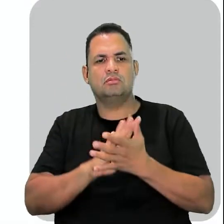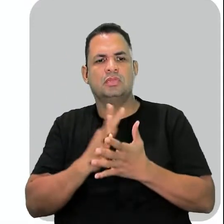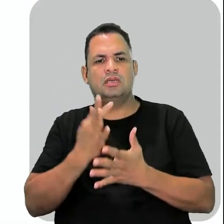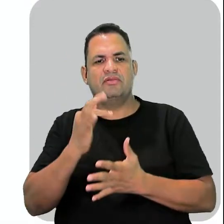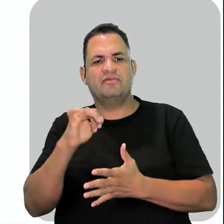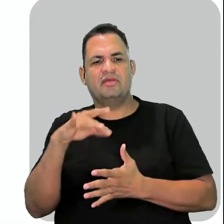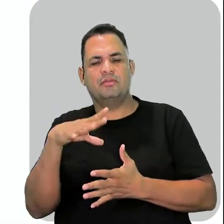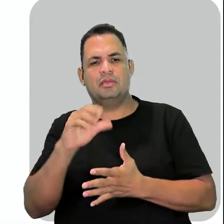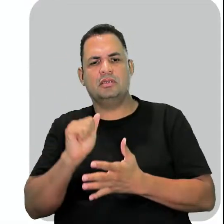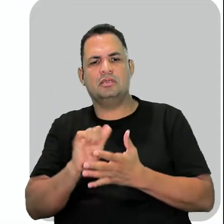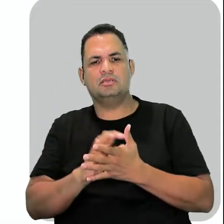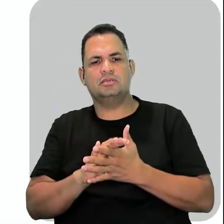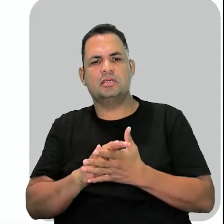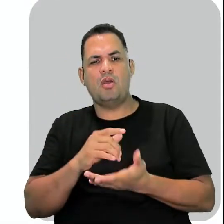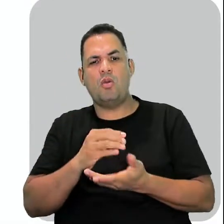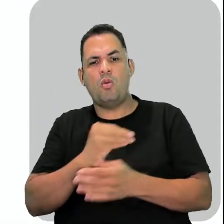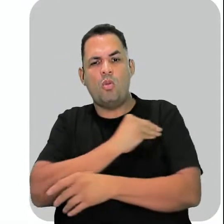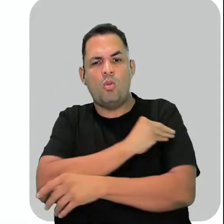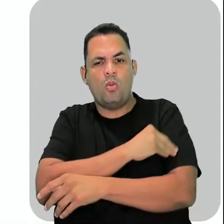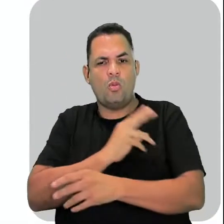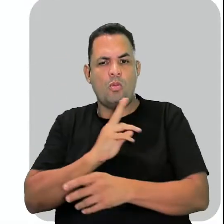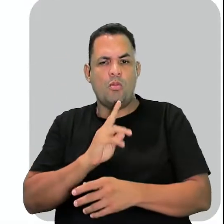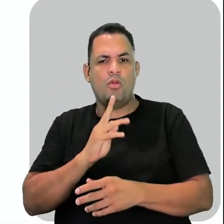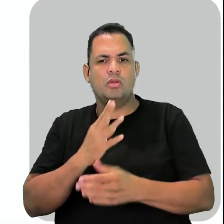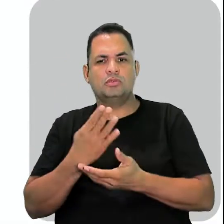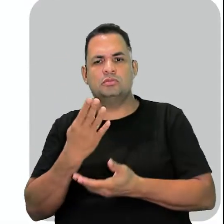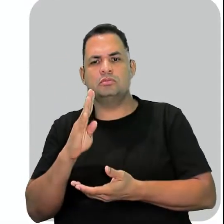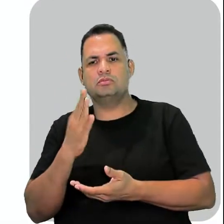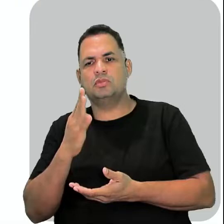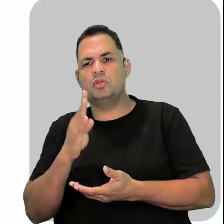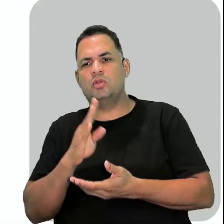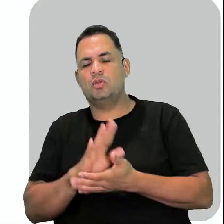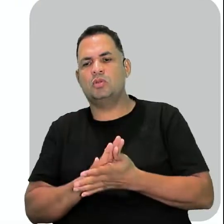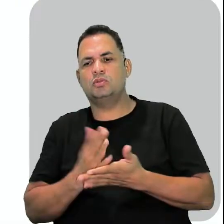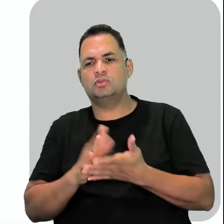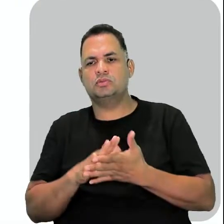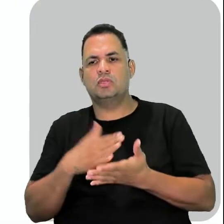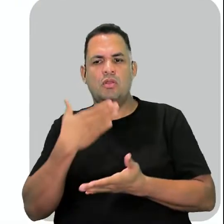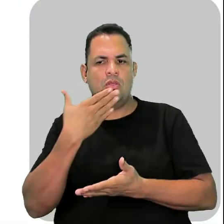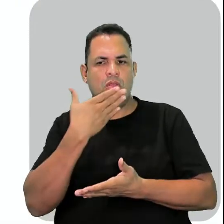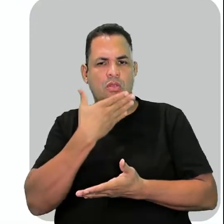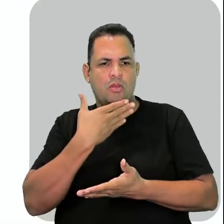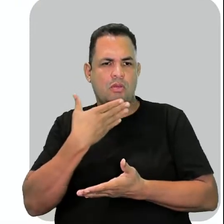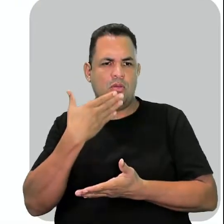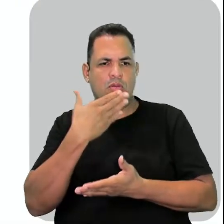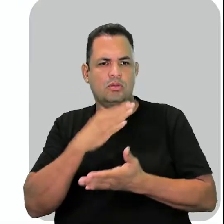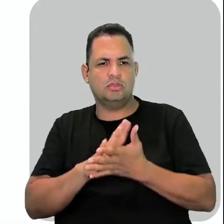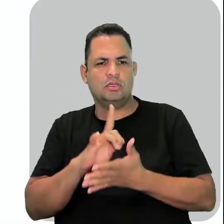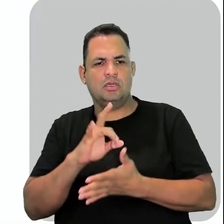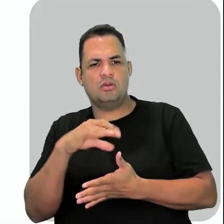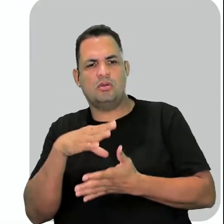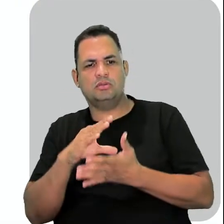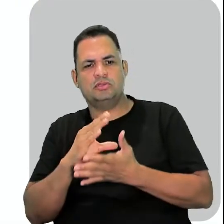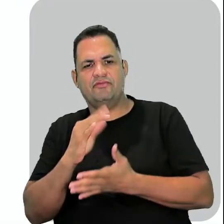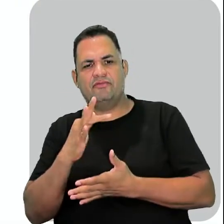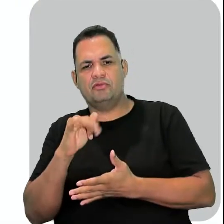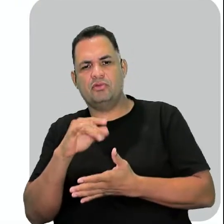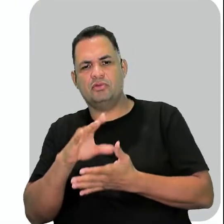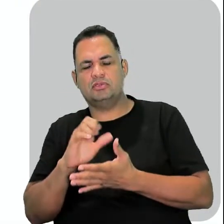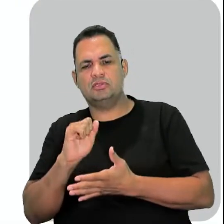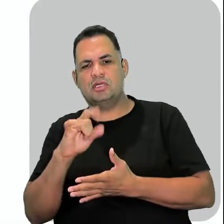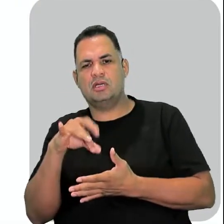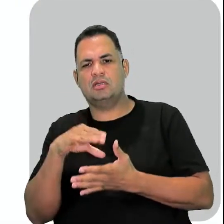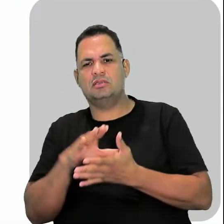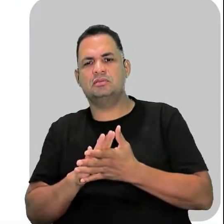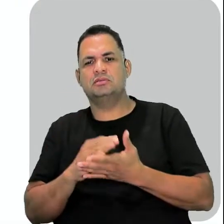fermentação alcoólica, que ela é um processo biológico no qual os açúcares, como a glicose, frutose e